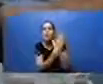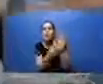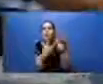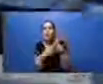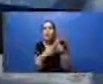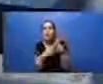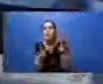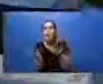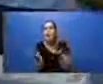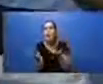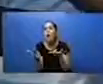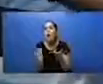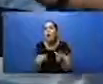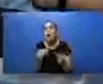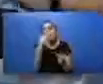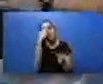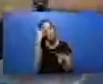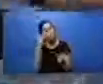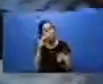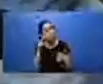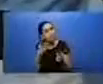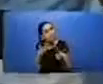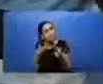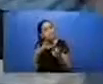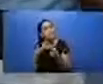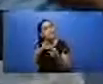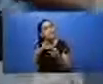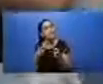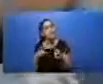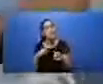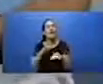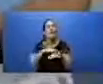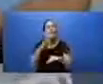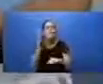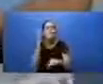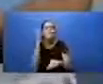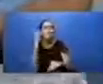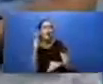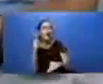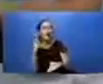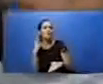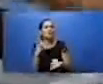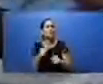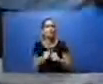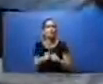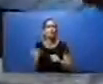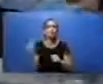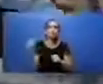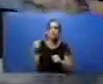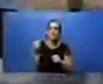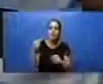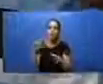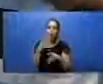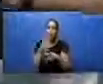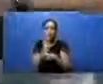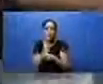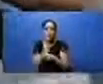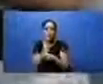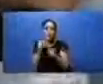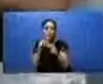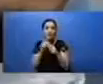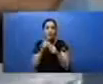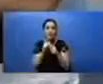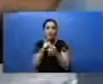que é muito mais fácil, como na adição e na subtração, você operar com